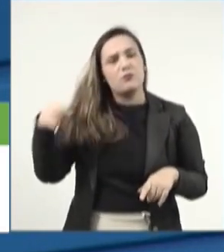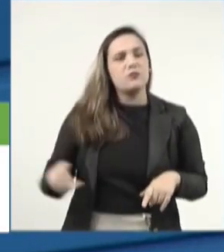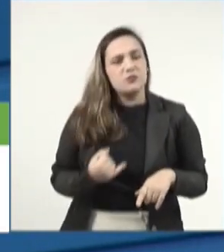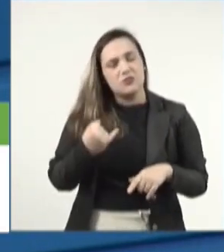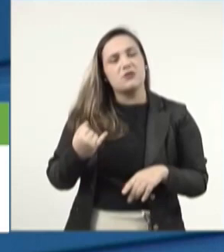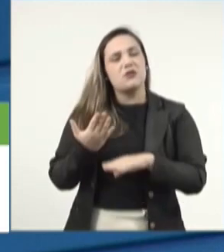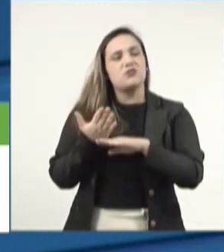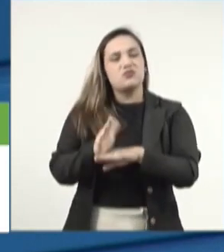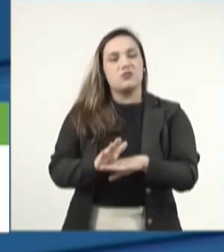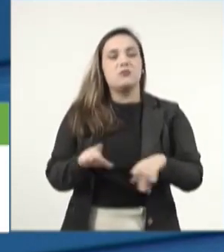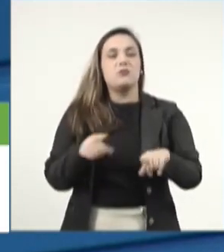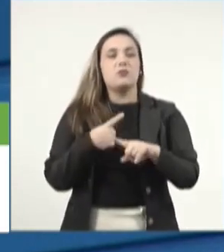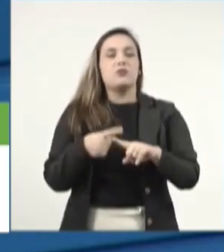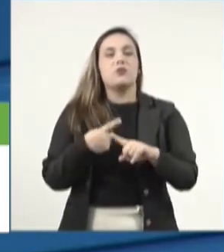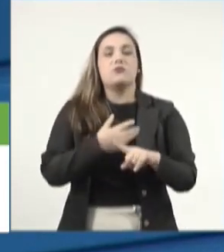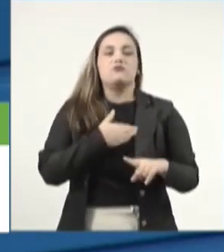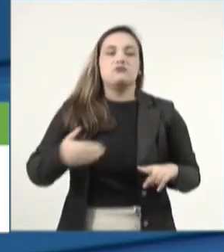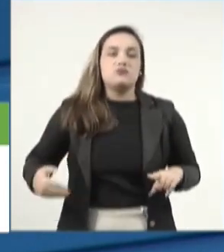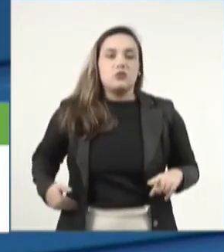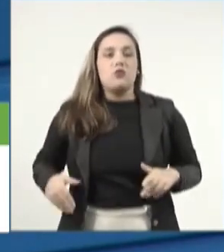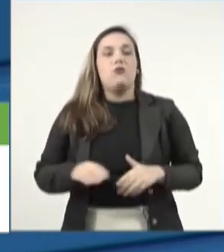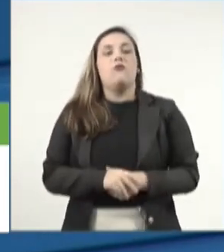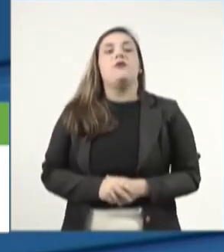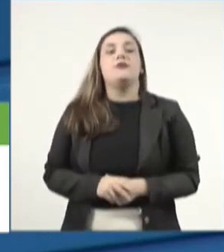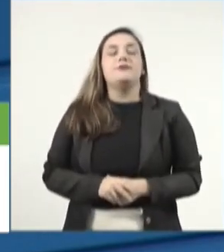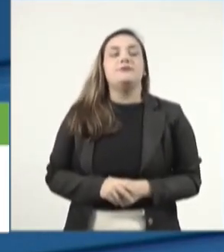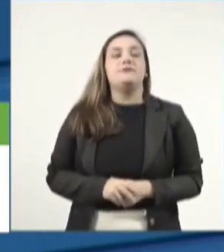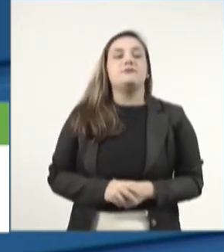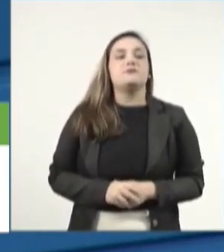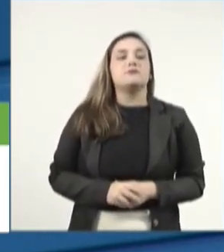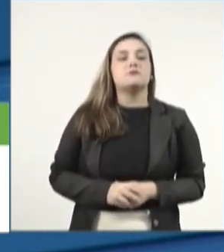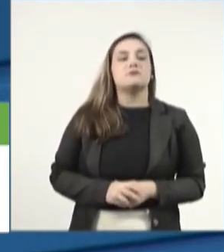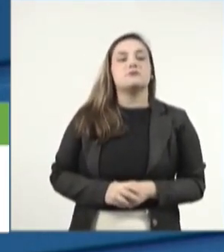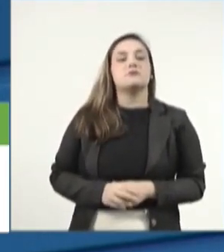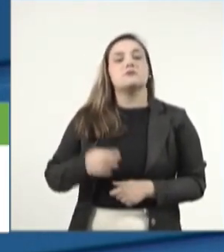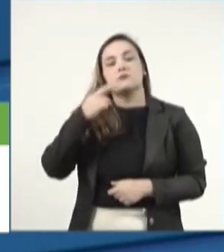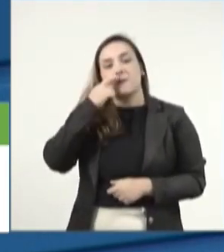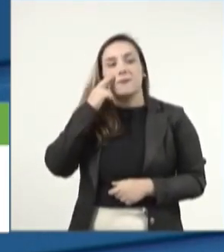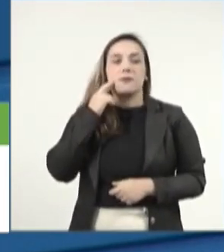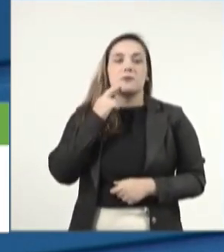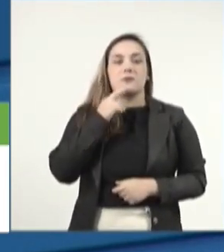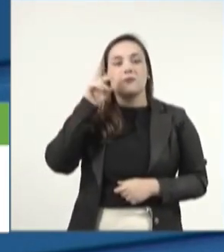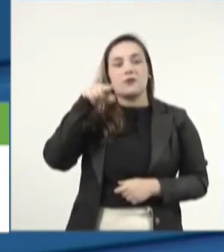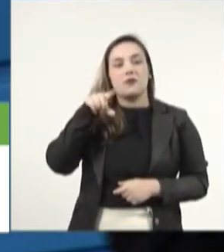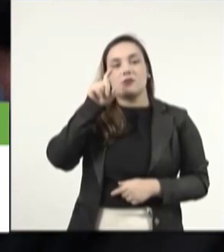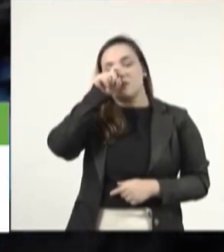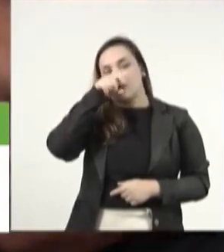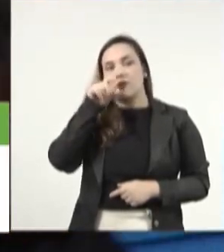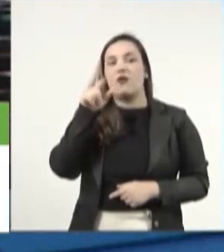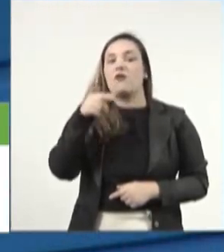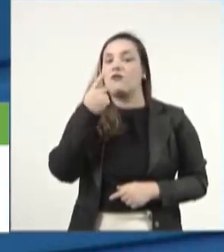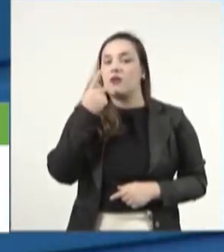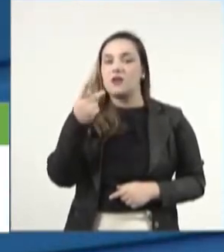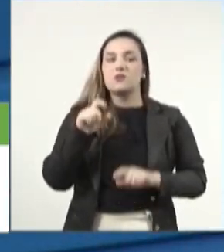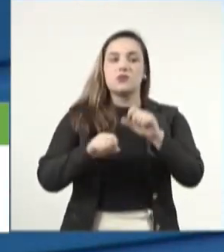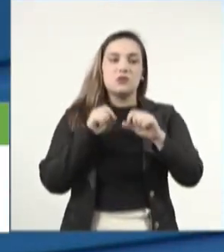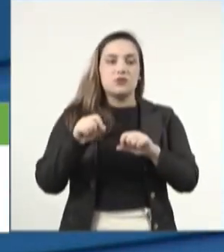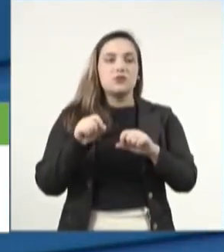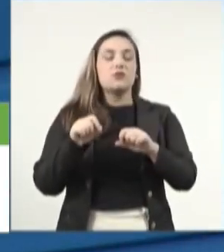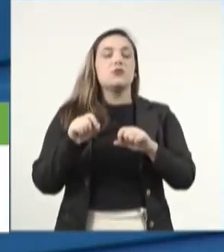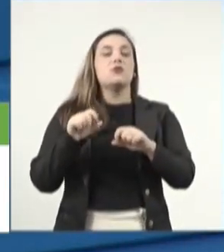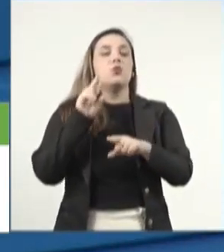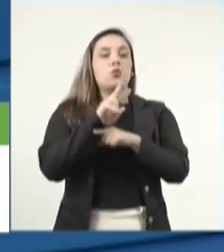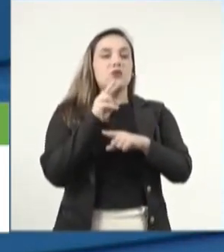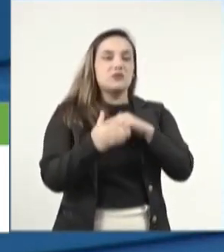que bem preconiza nosso representante Eduardo Riedel, nosso tucano, que esse é um governo que cuida do desenvolvimento econômico